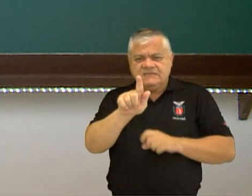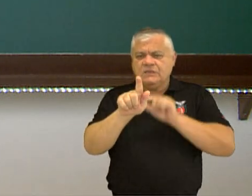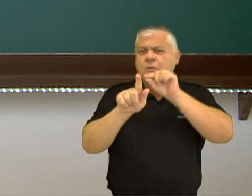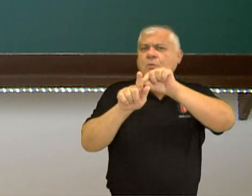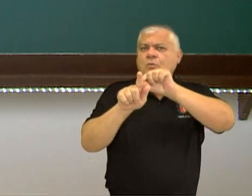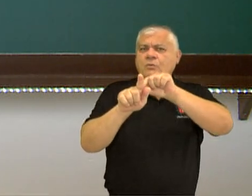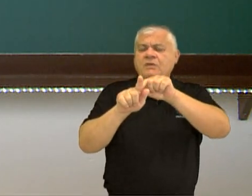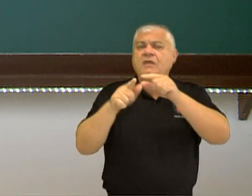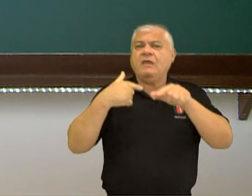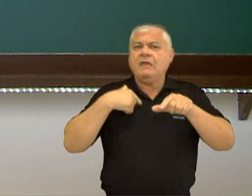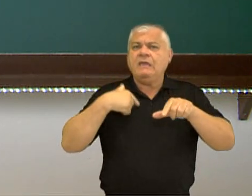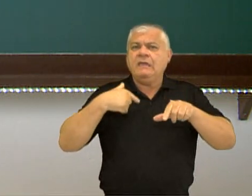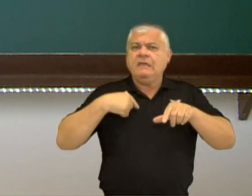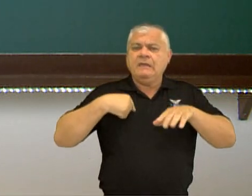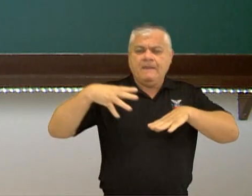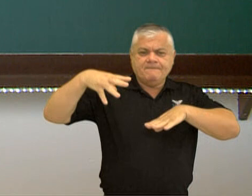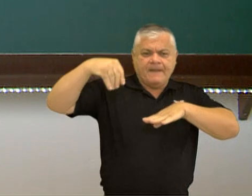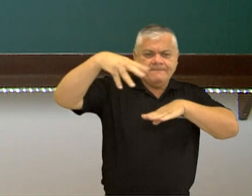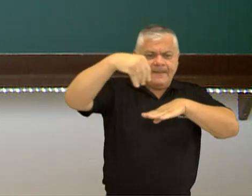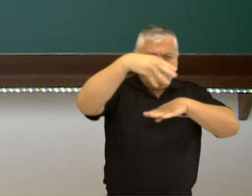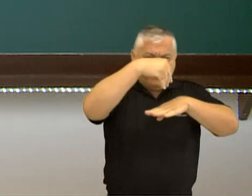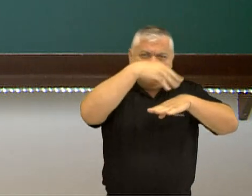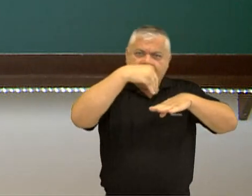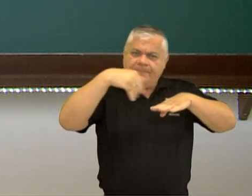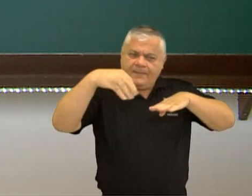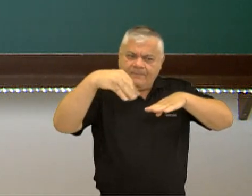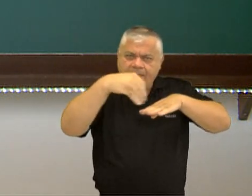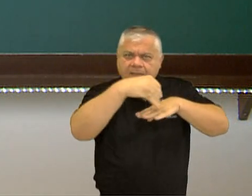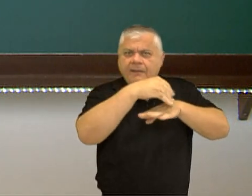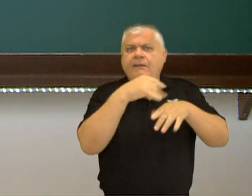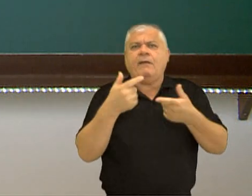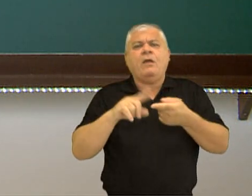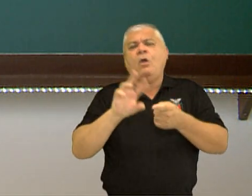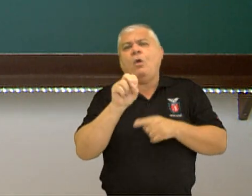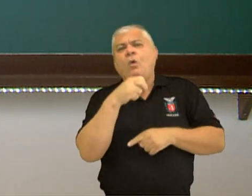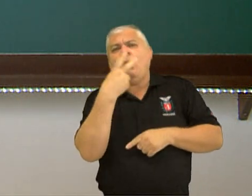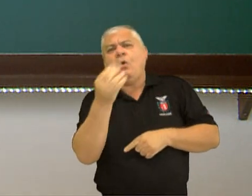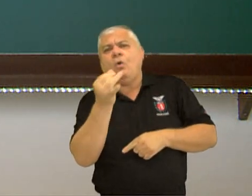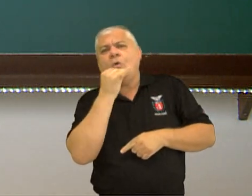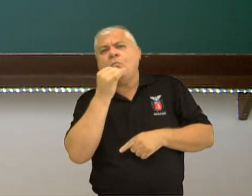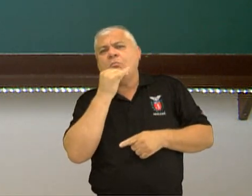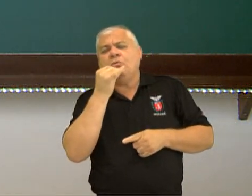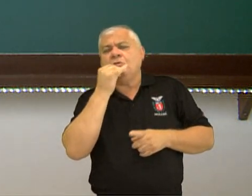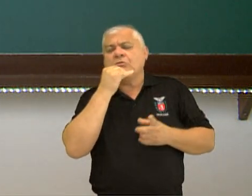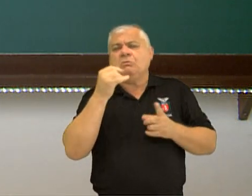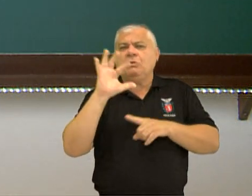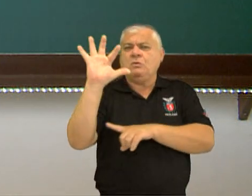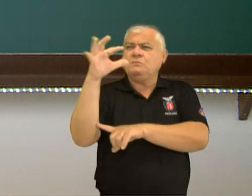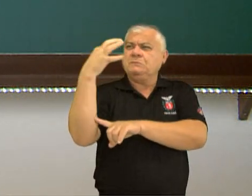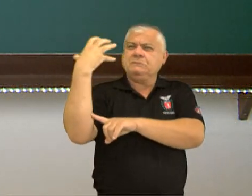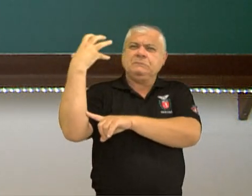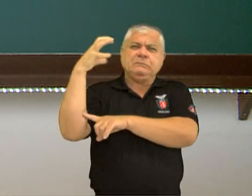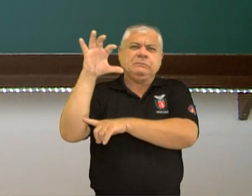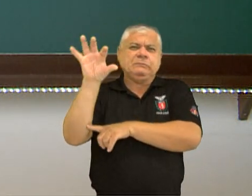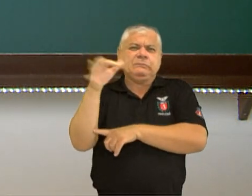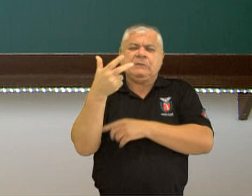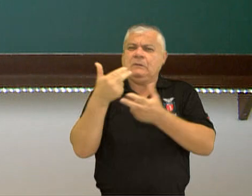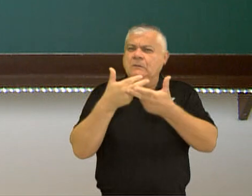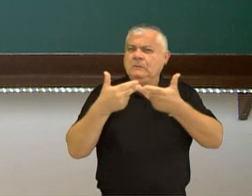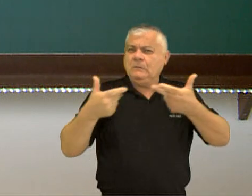das imagens aéreas, seja por meio de fotografias ou por meio dos sensores, pois está associado